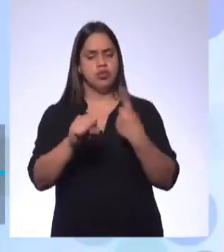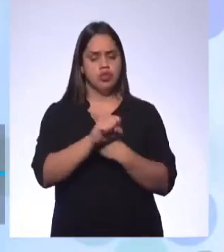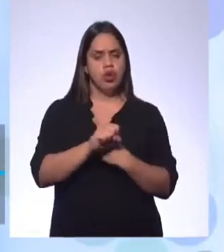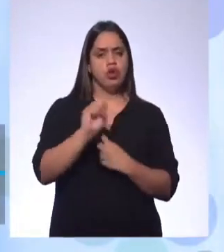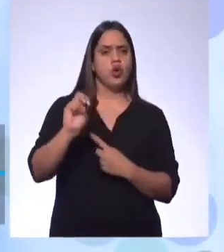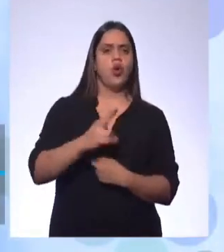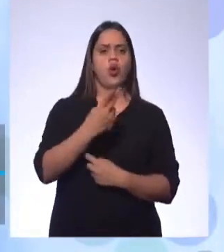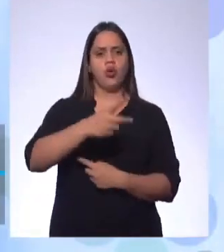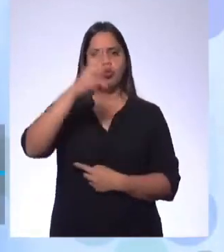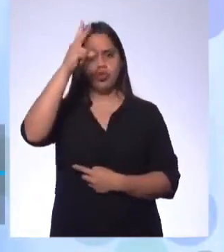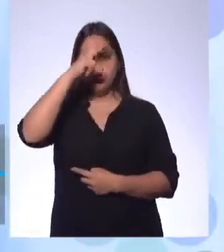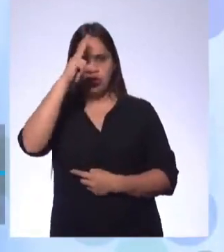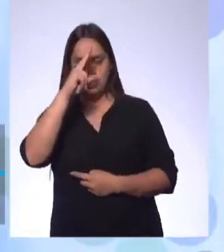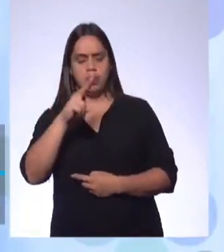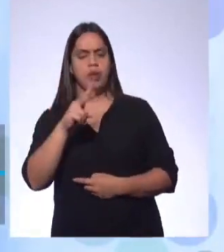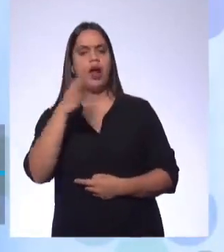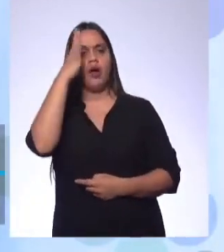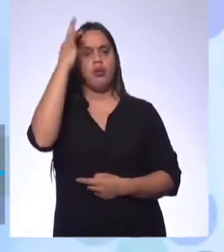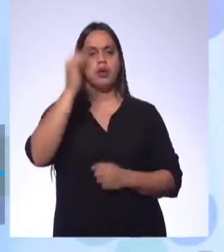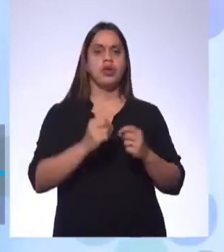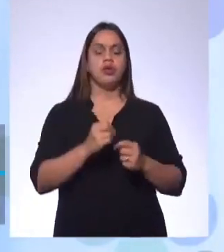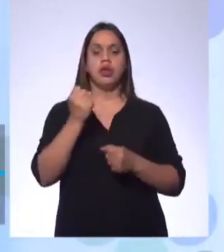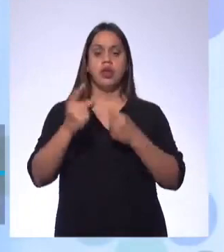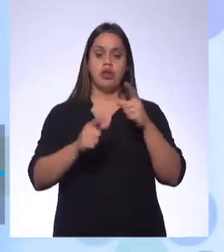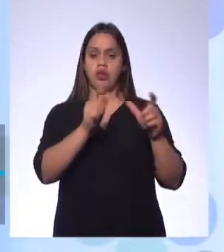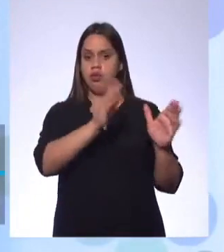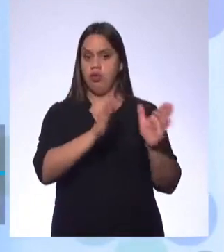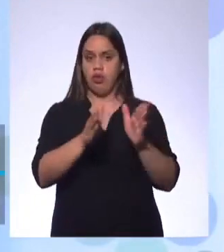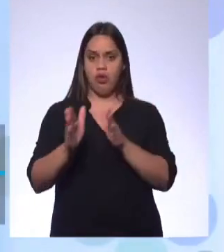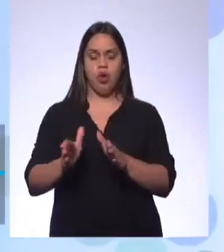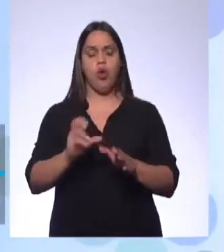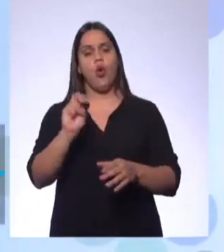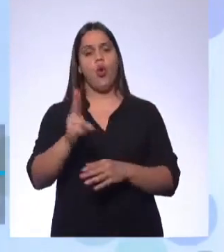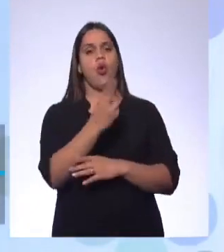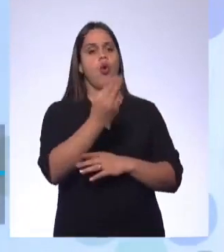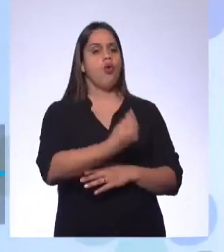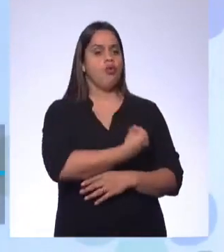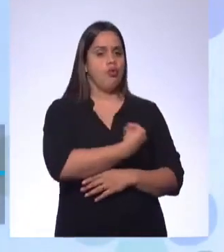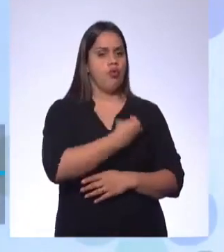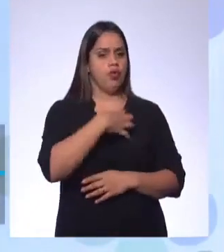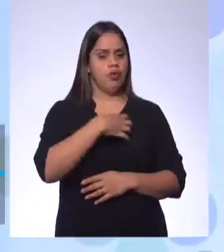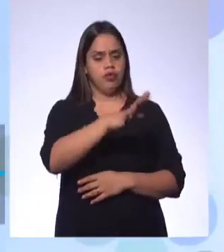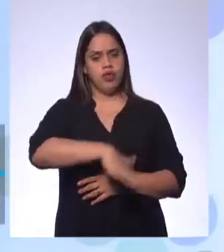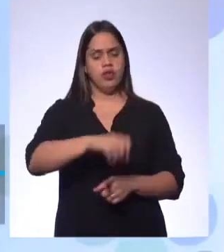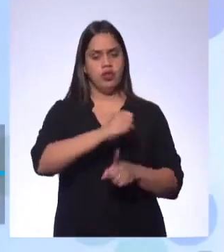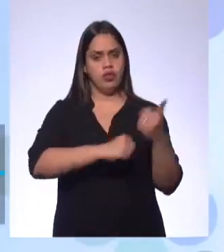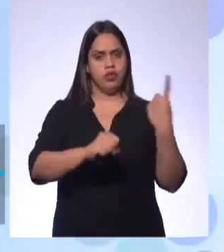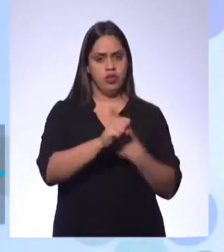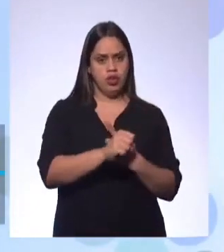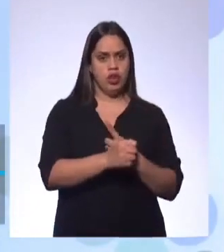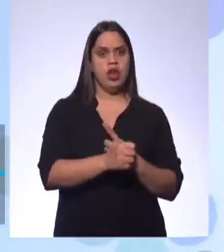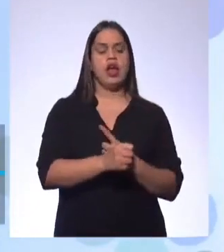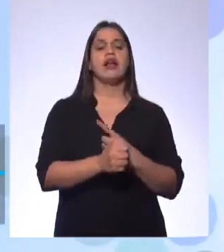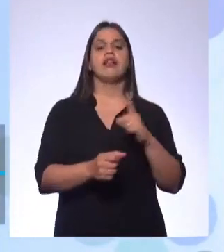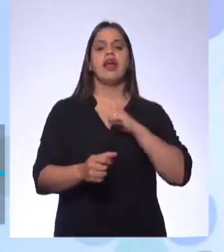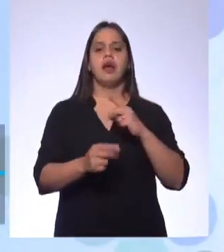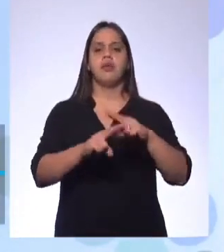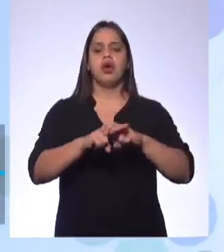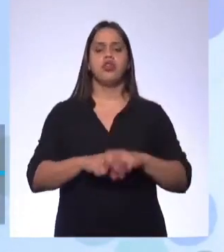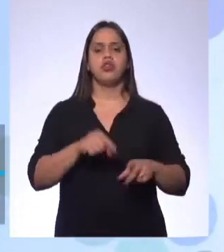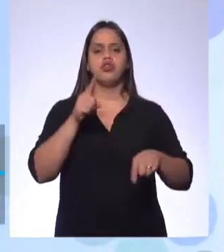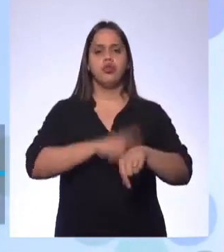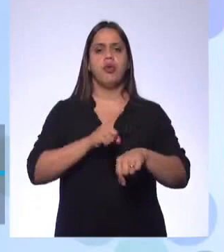compreender que determinadas estruturas e formas de viver em sociedade, elas existem a partir de um momento histórico. Aí nós não